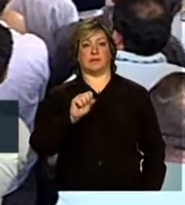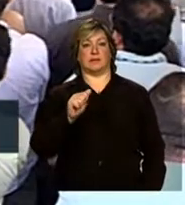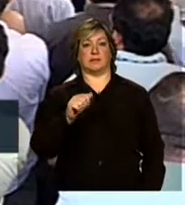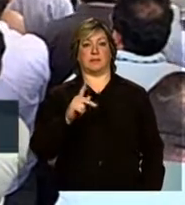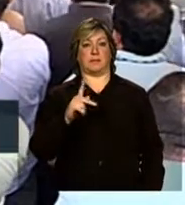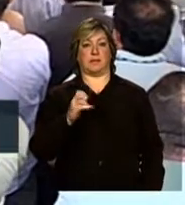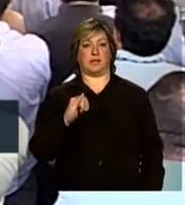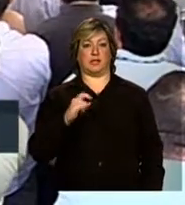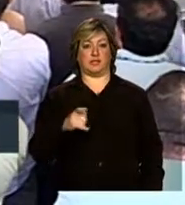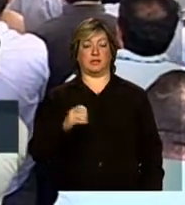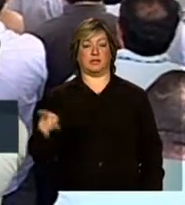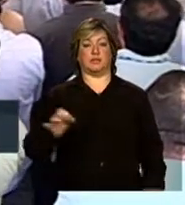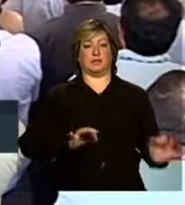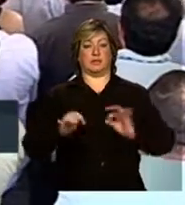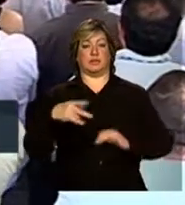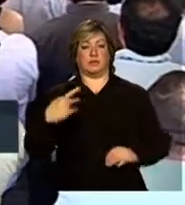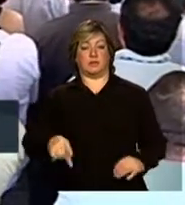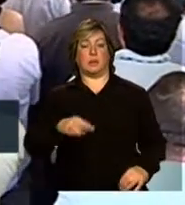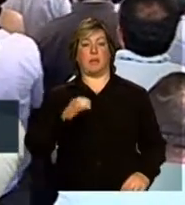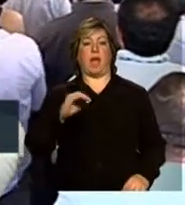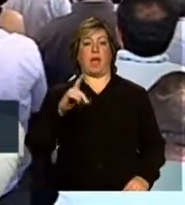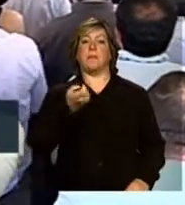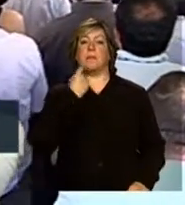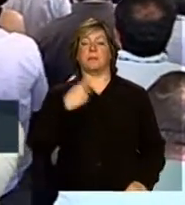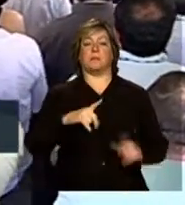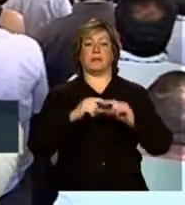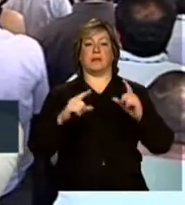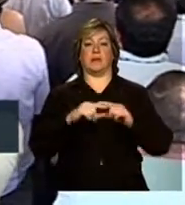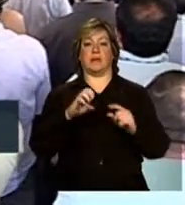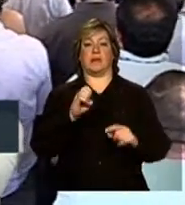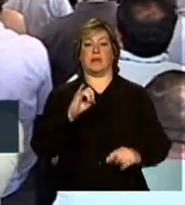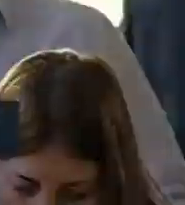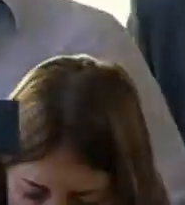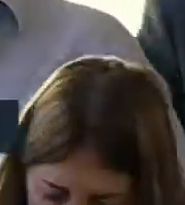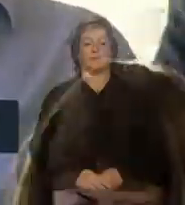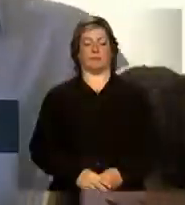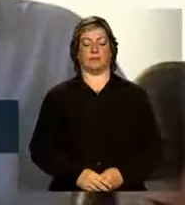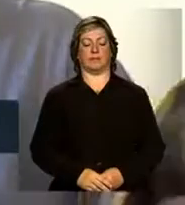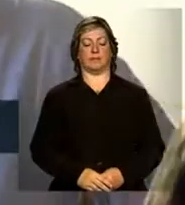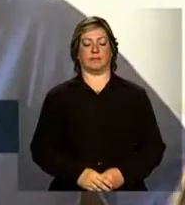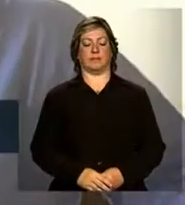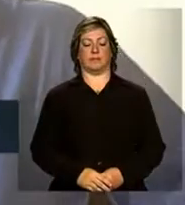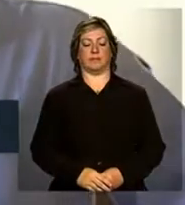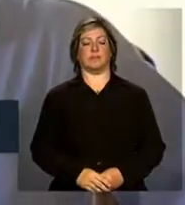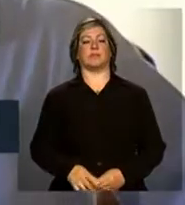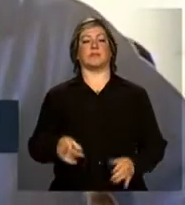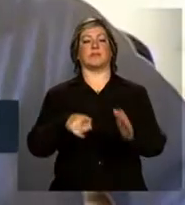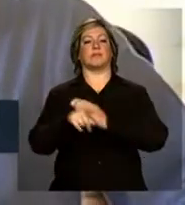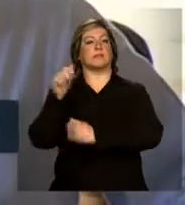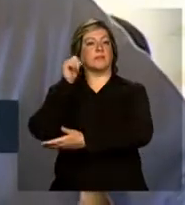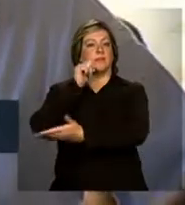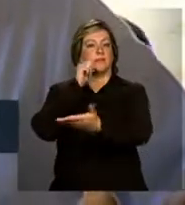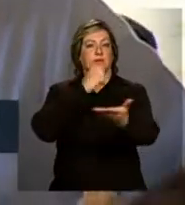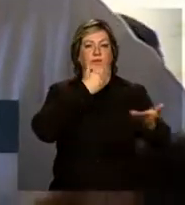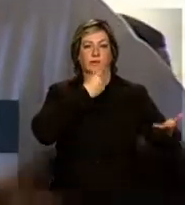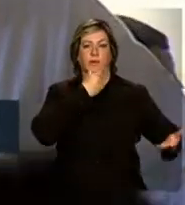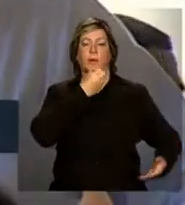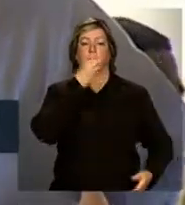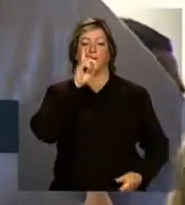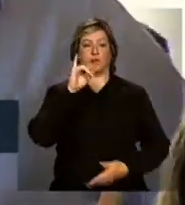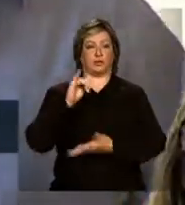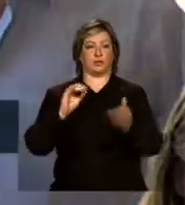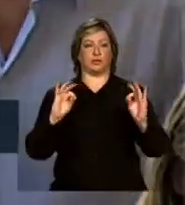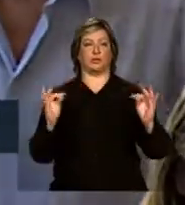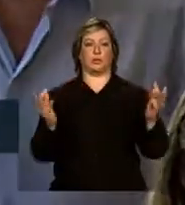administradora do mercado de peixes de Brasília em Mar Wagner senhoras e senhores Bom dia